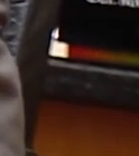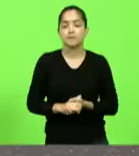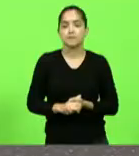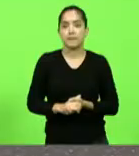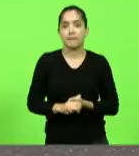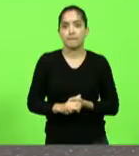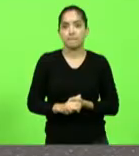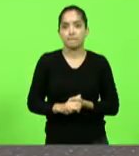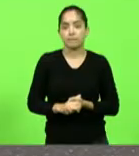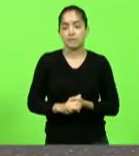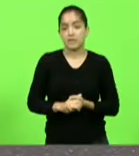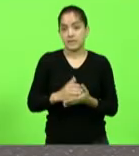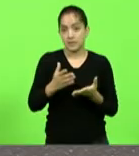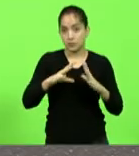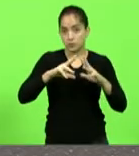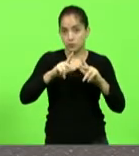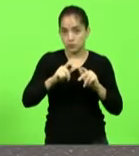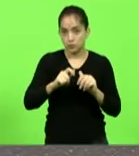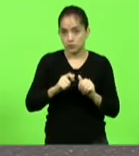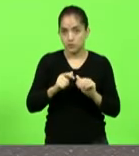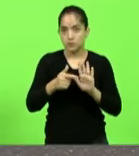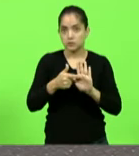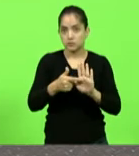investimentos. Isso tudo